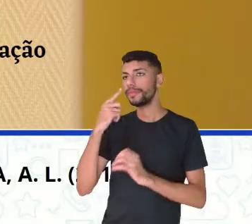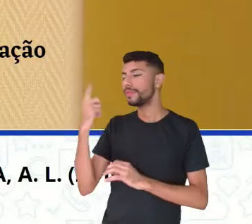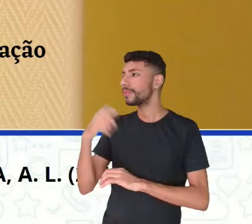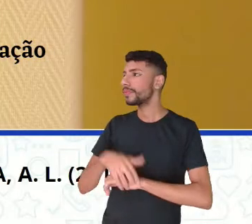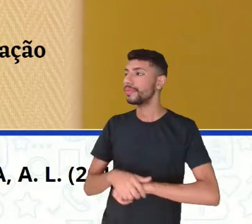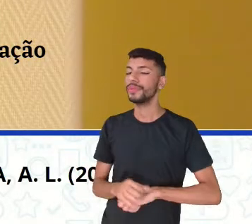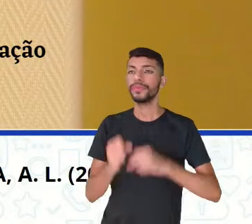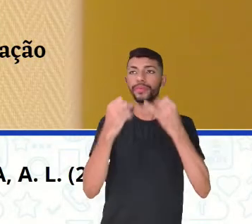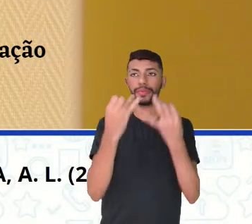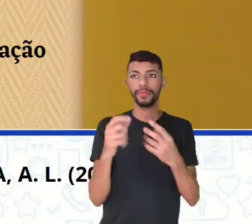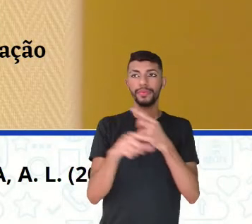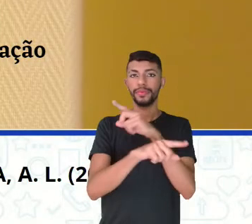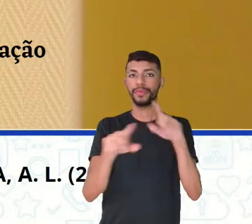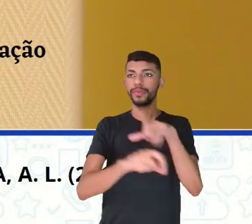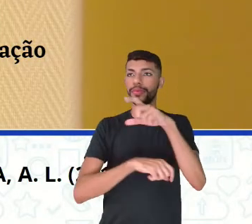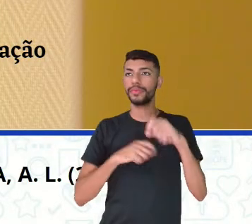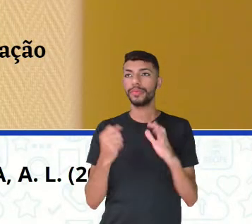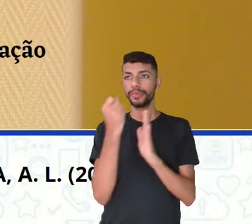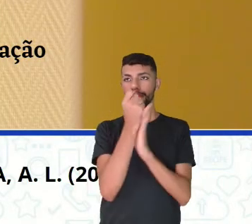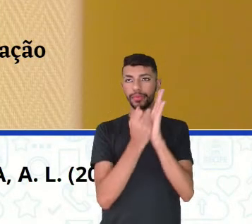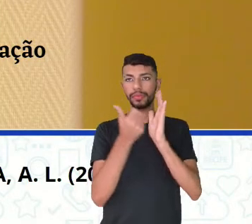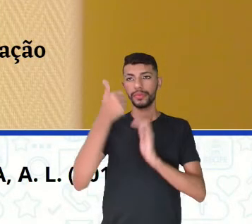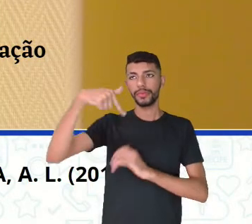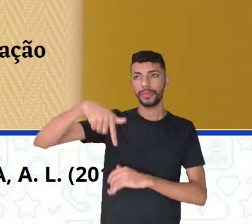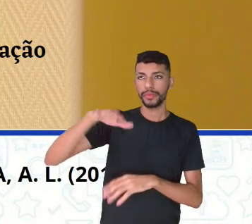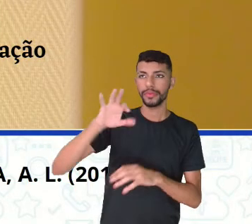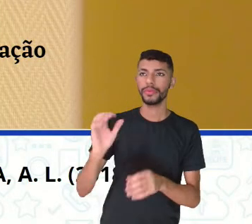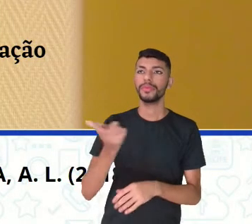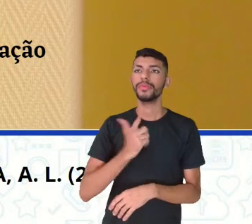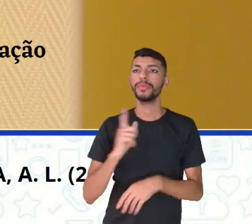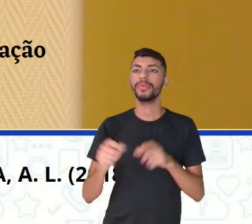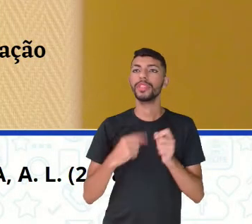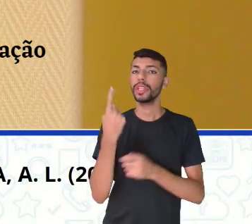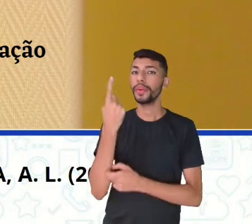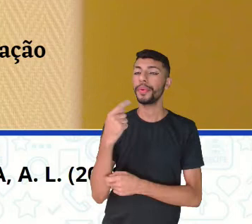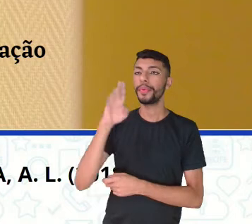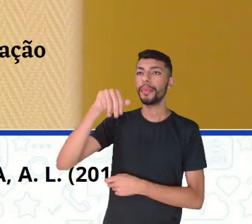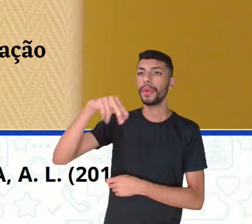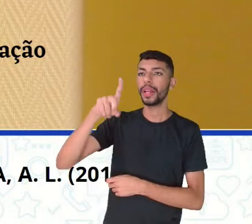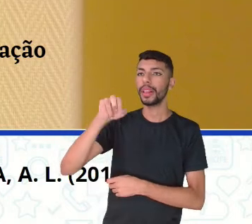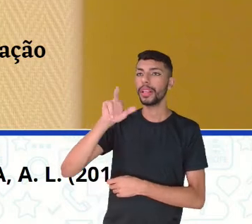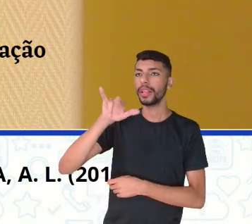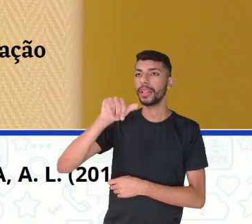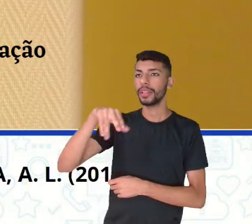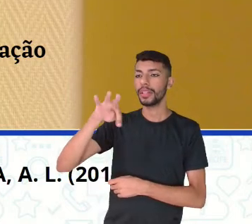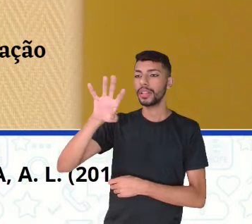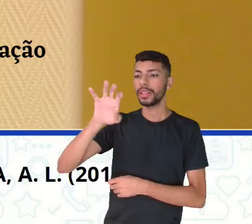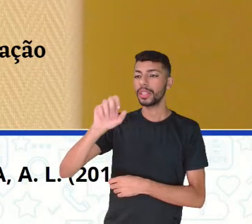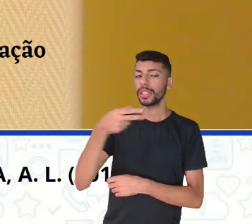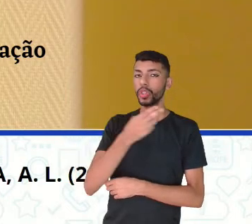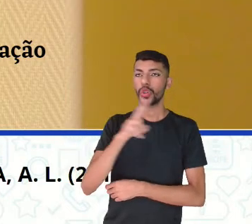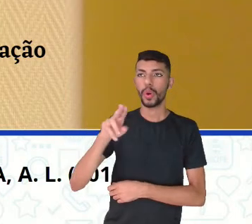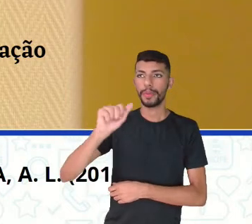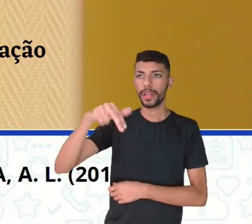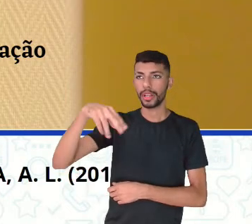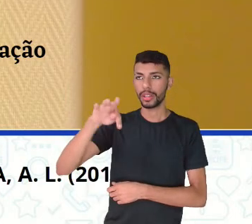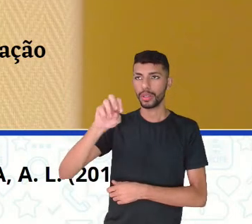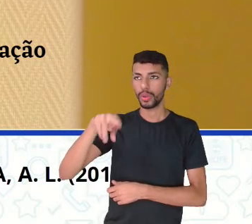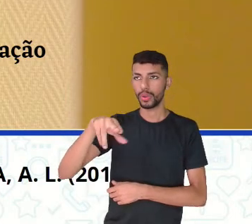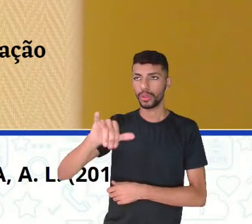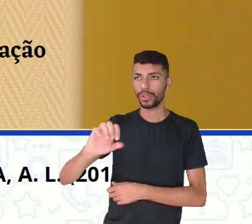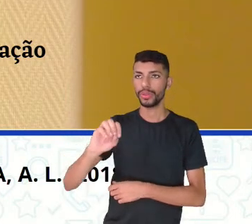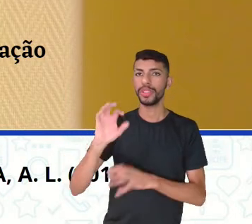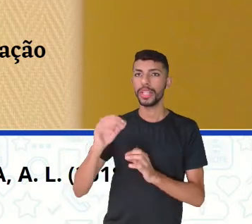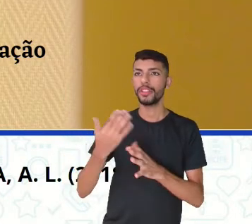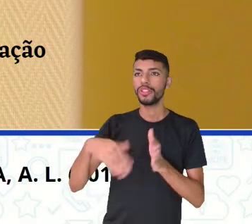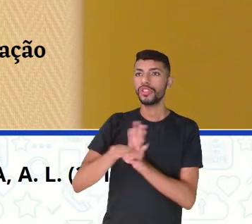falei para vocês, né? No século XVII a gente tem aí um bandeirante chamado Antônio Dias, né? Vai chegar à cidade de Ouro